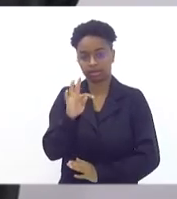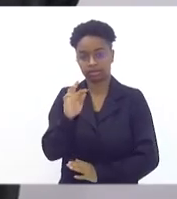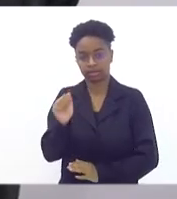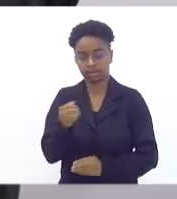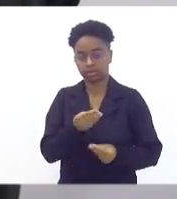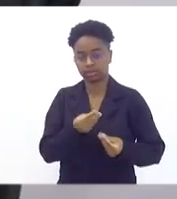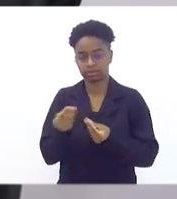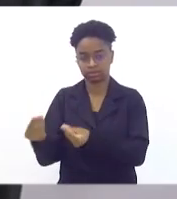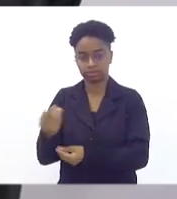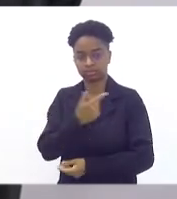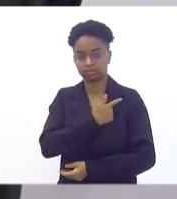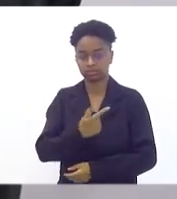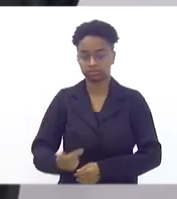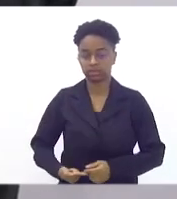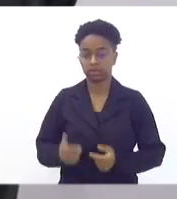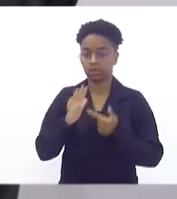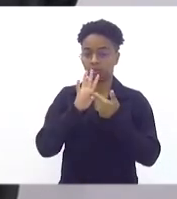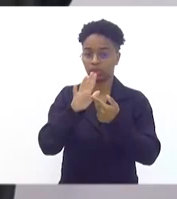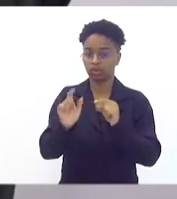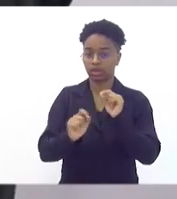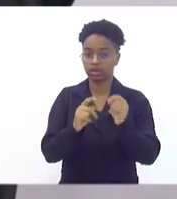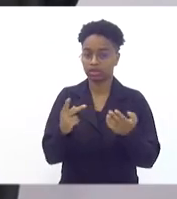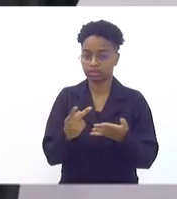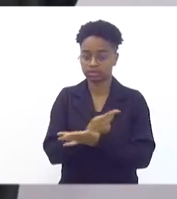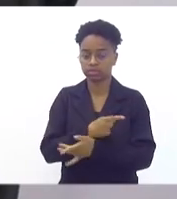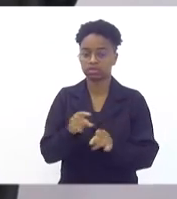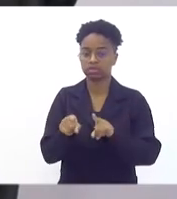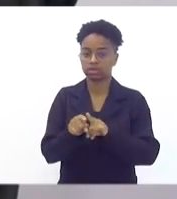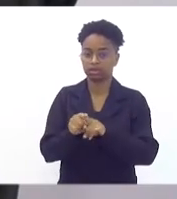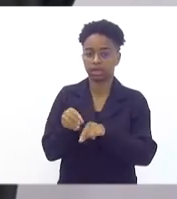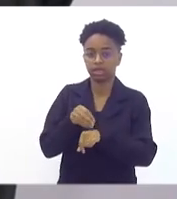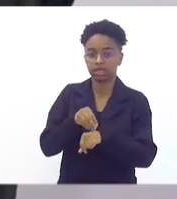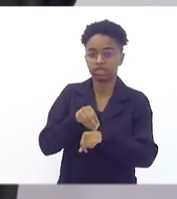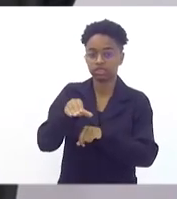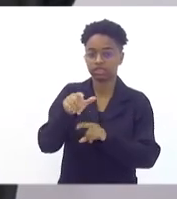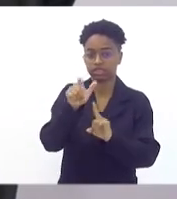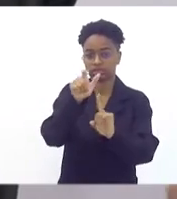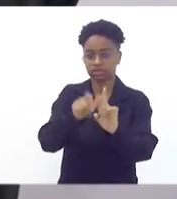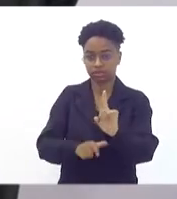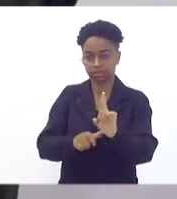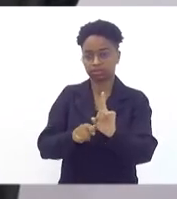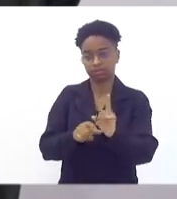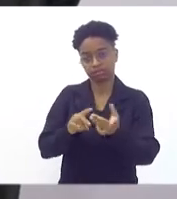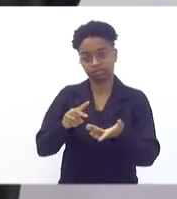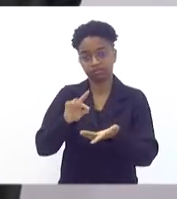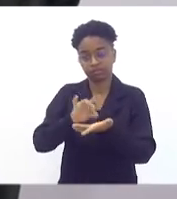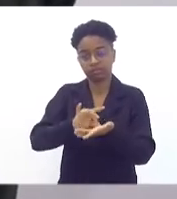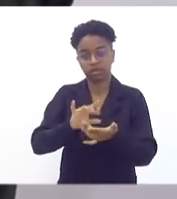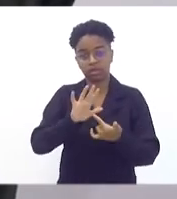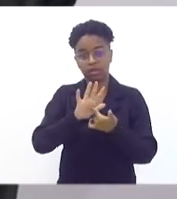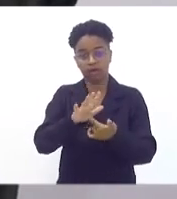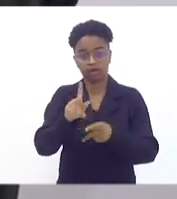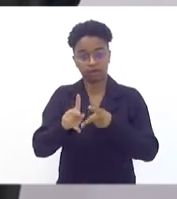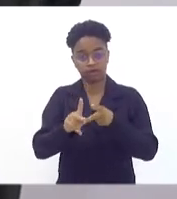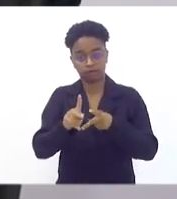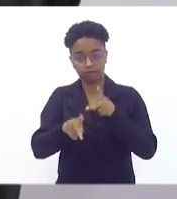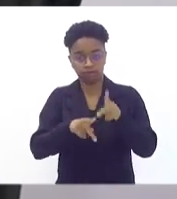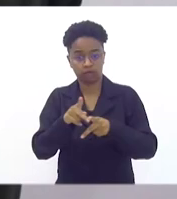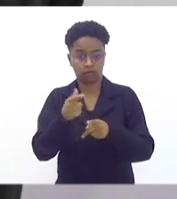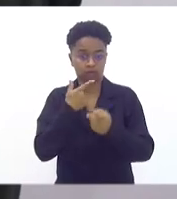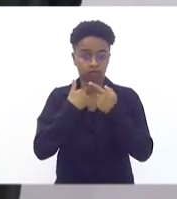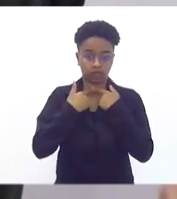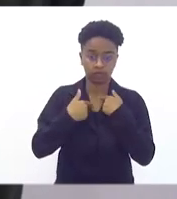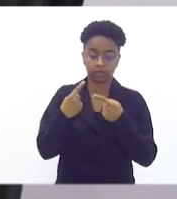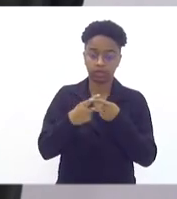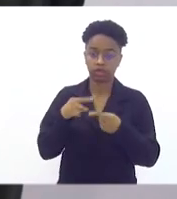Estado narrando o que aconteceu e fazendo uma indicação que efetivamente traduz a vontade não Só do povo do Rio de Janeiro porque